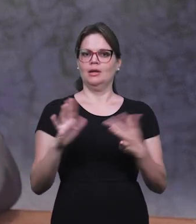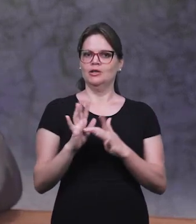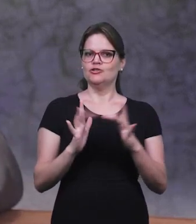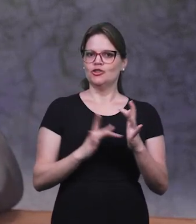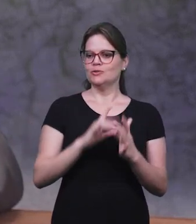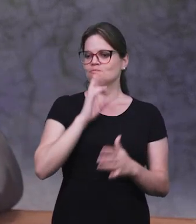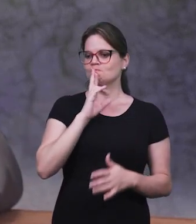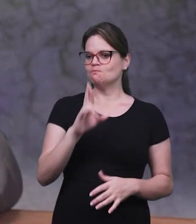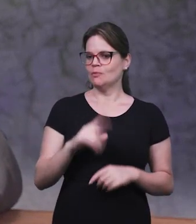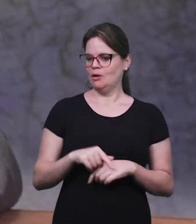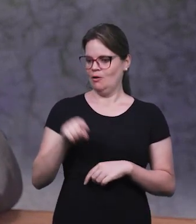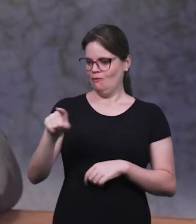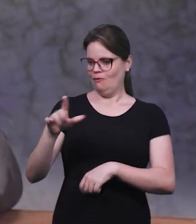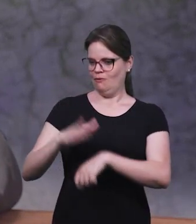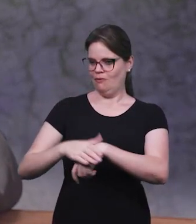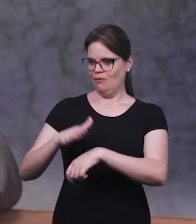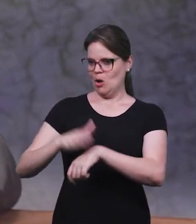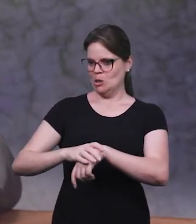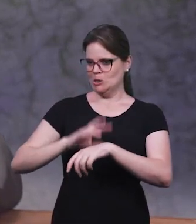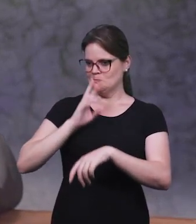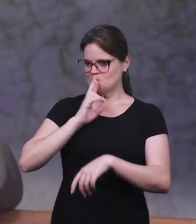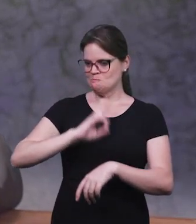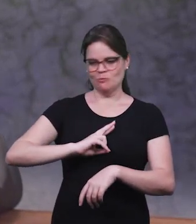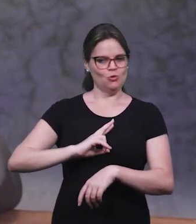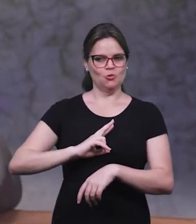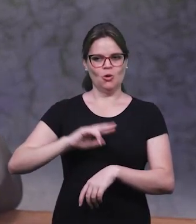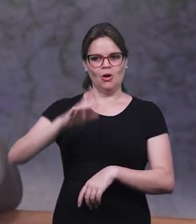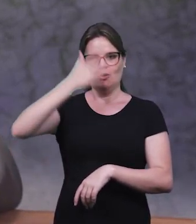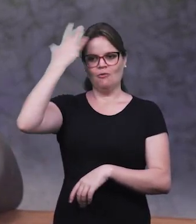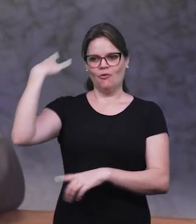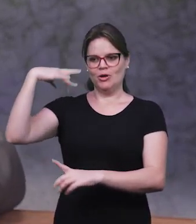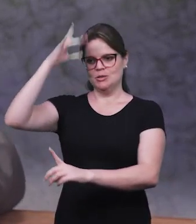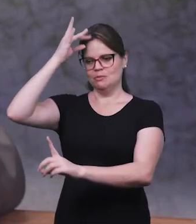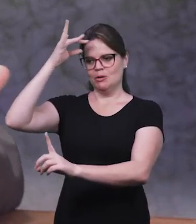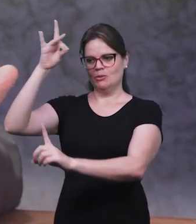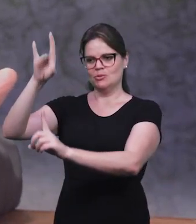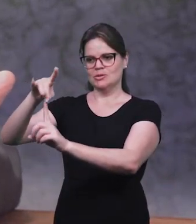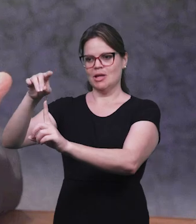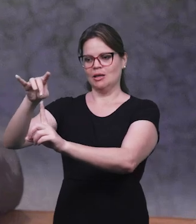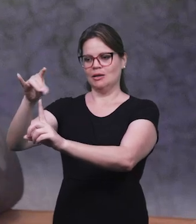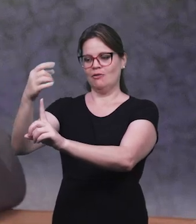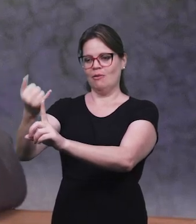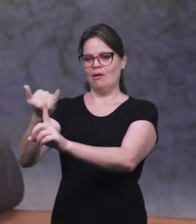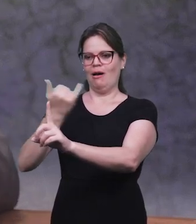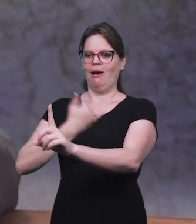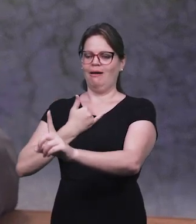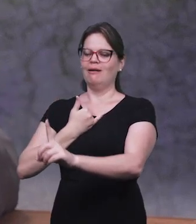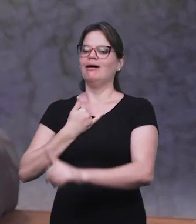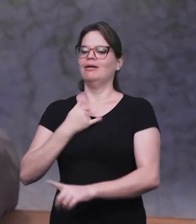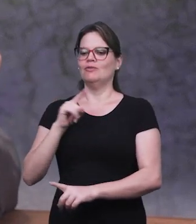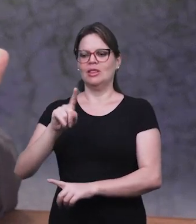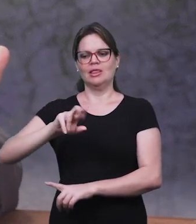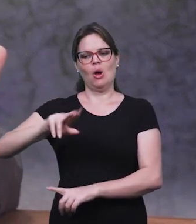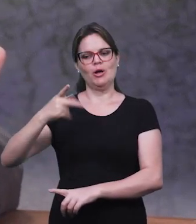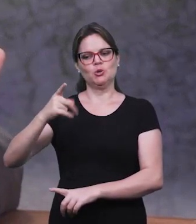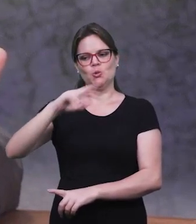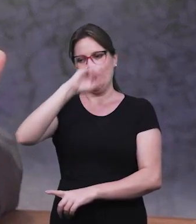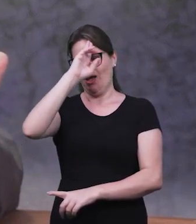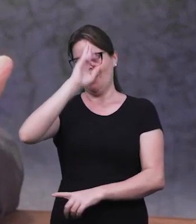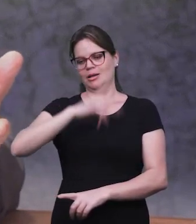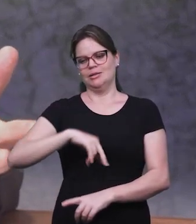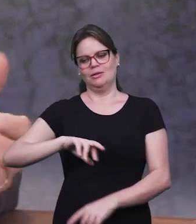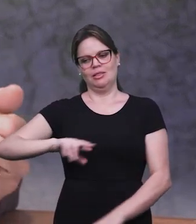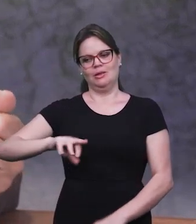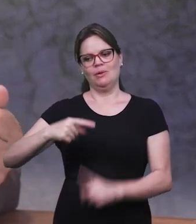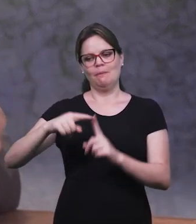conhecimento, mas foi o Pai que revelou. Foi uma revelação. Então Pedro, e disse mais, que